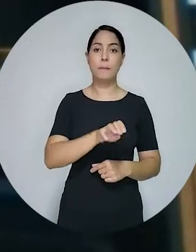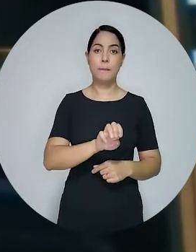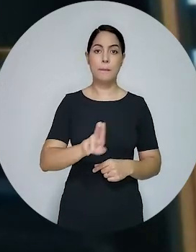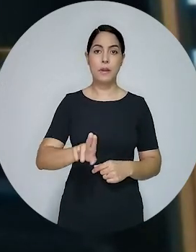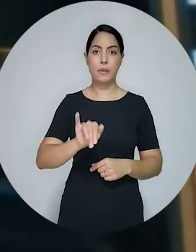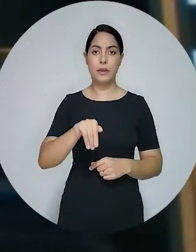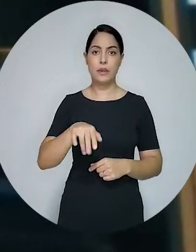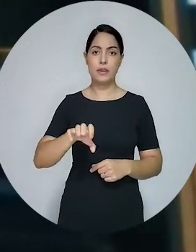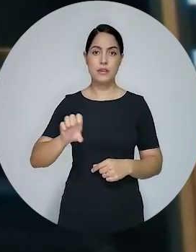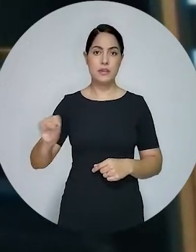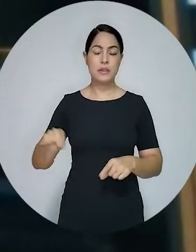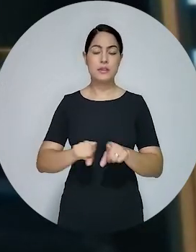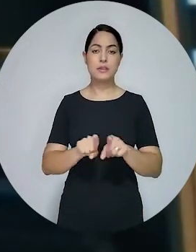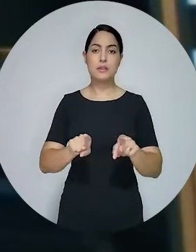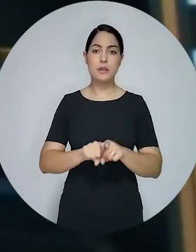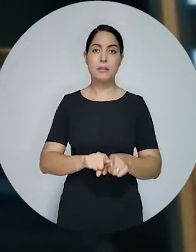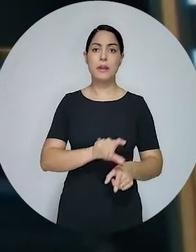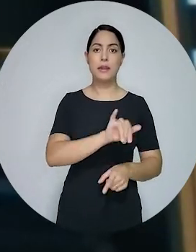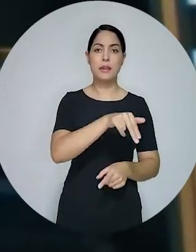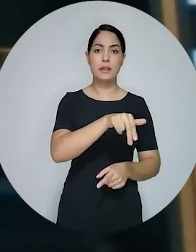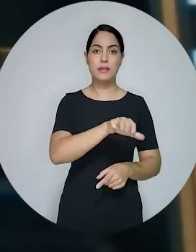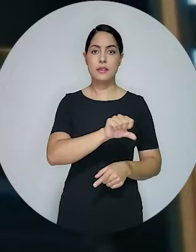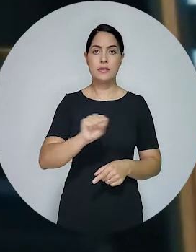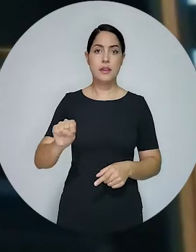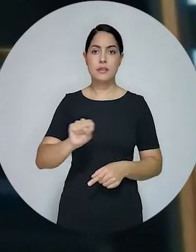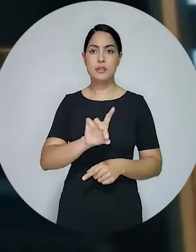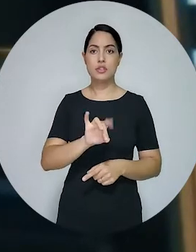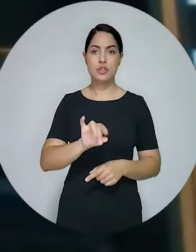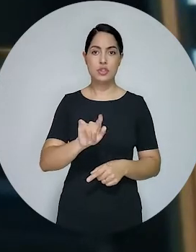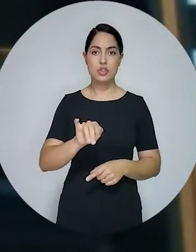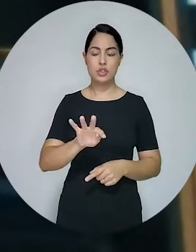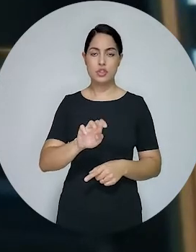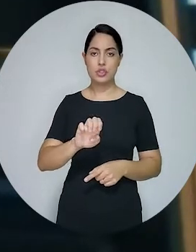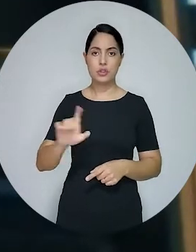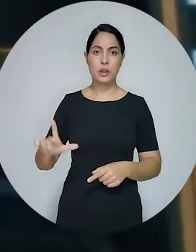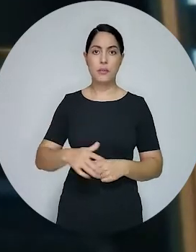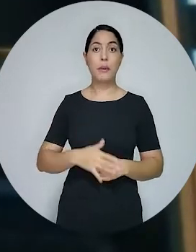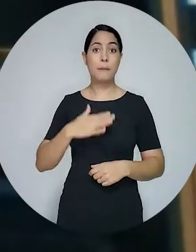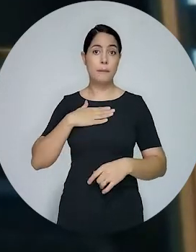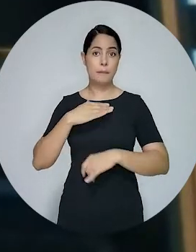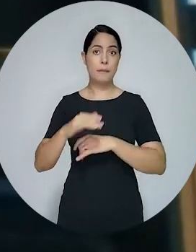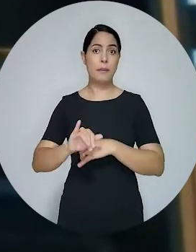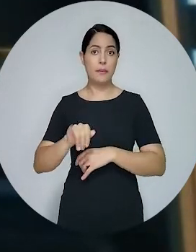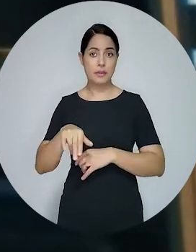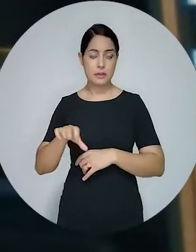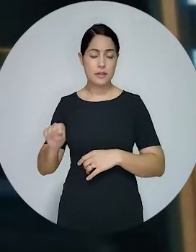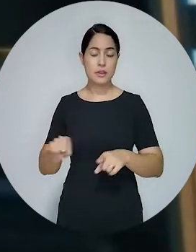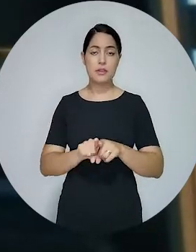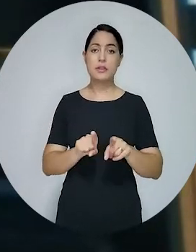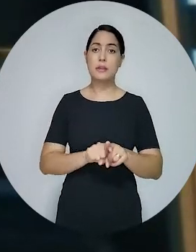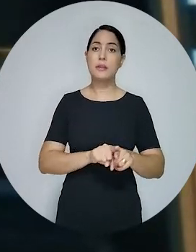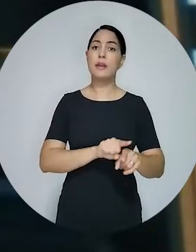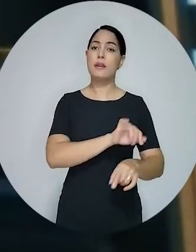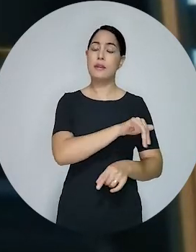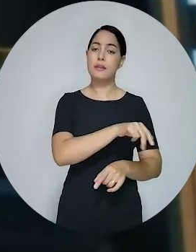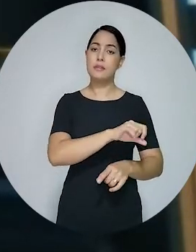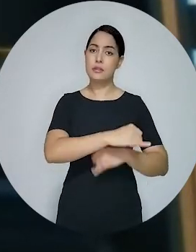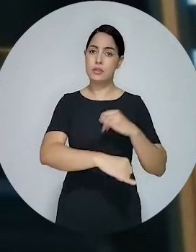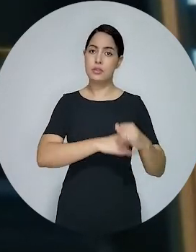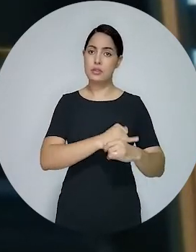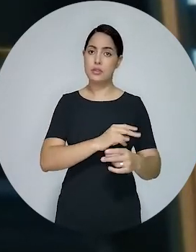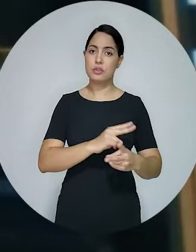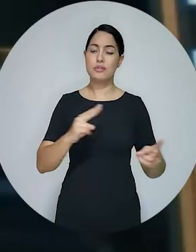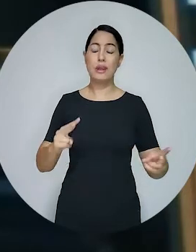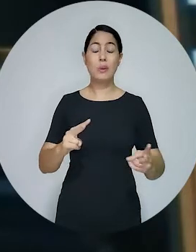Digital. Essa tem sido uma preocupação constante da gestão e uma demonstração também que a gestão está bastante preocupada com